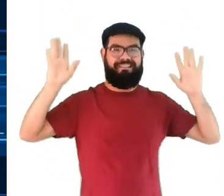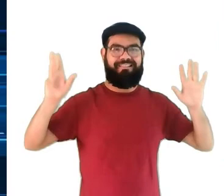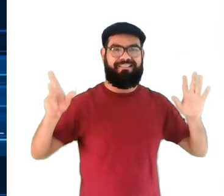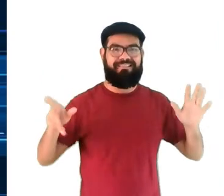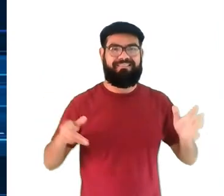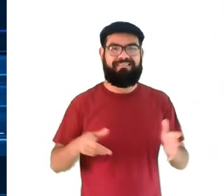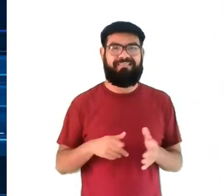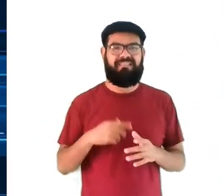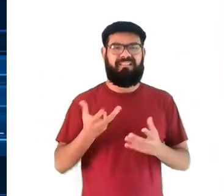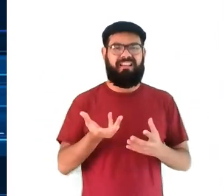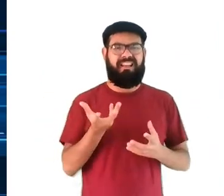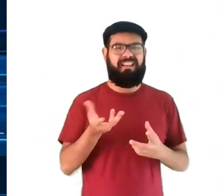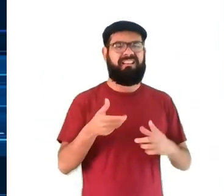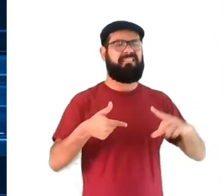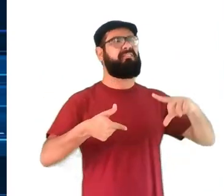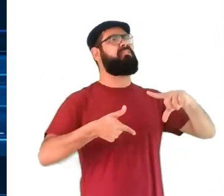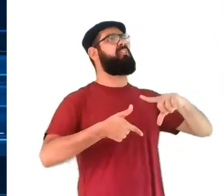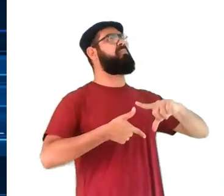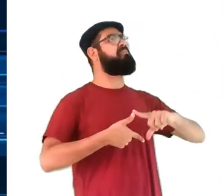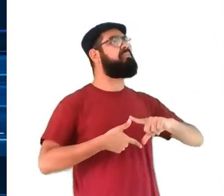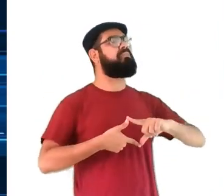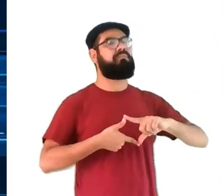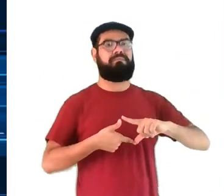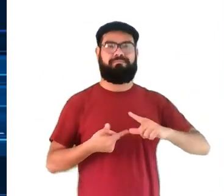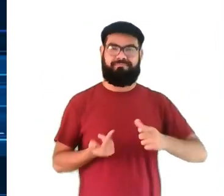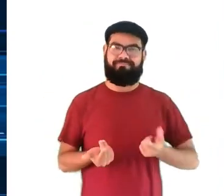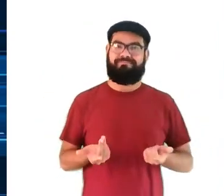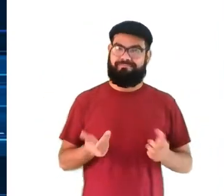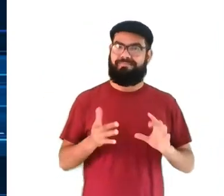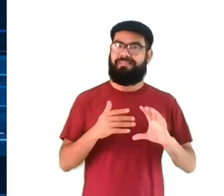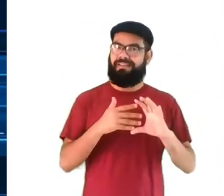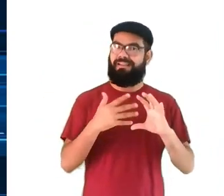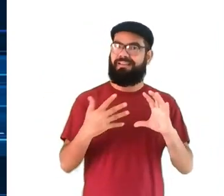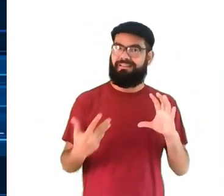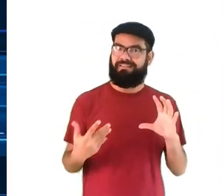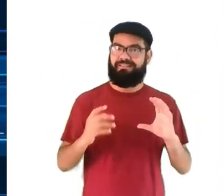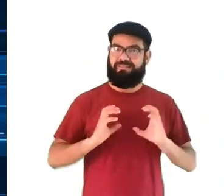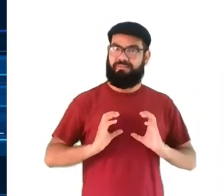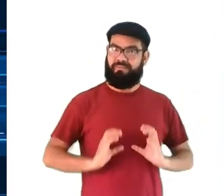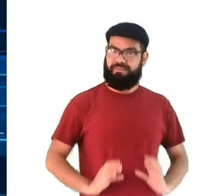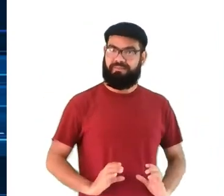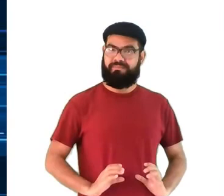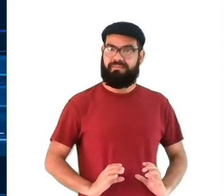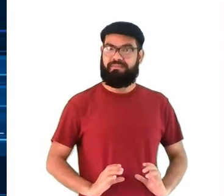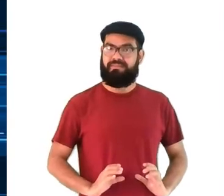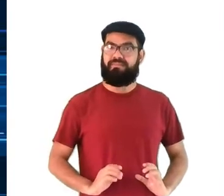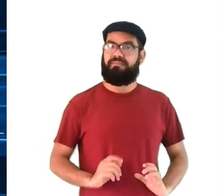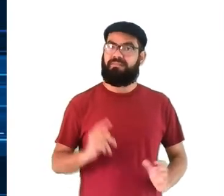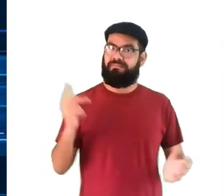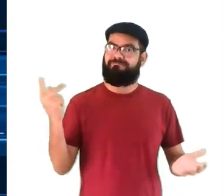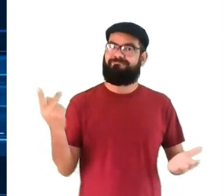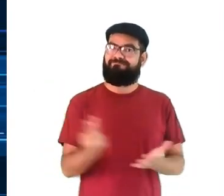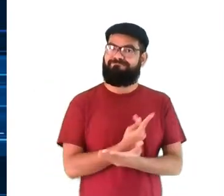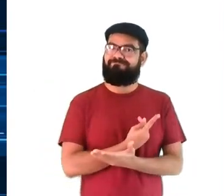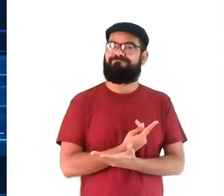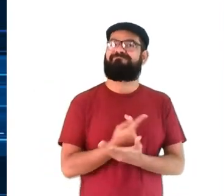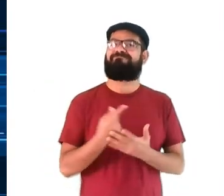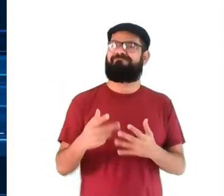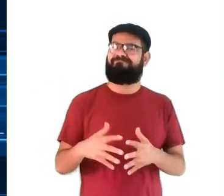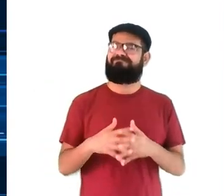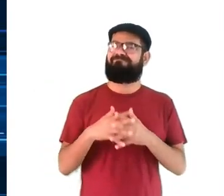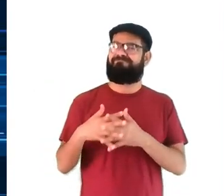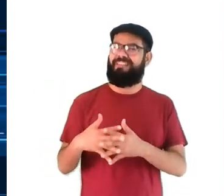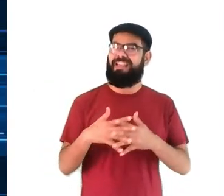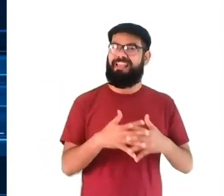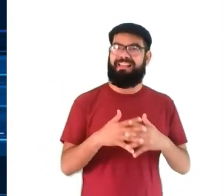E essa característica, esse comportamento, pode gerar muitos danos à família. Esse isolamento dos